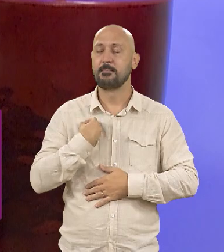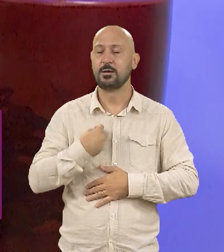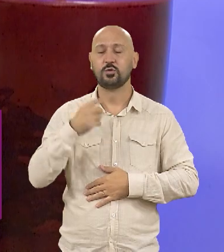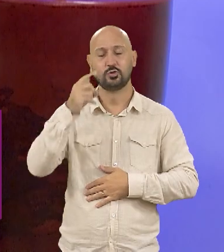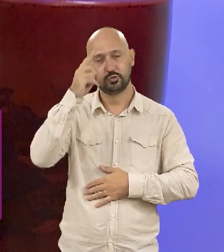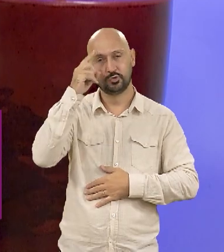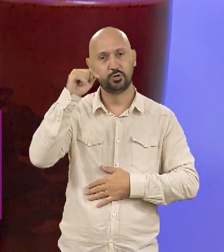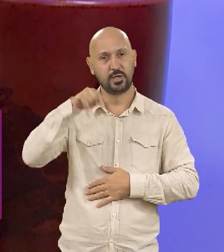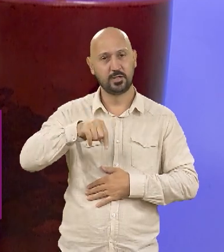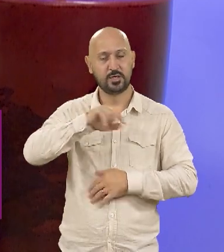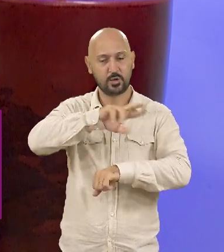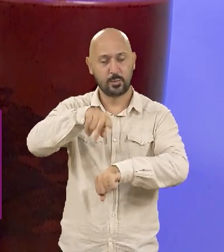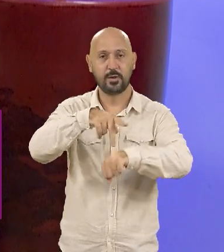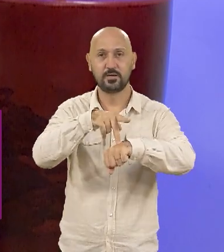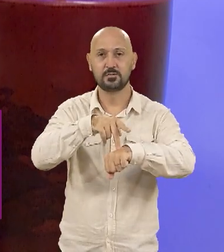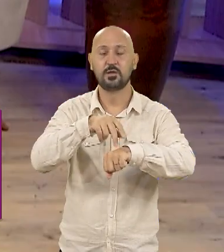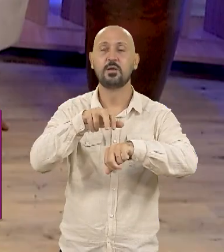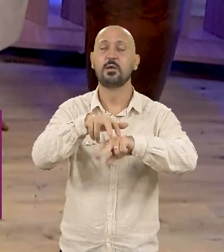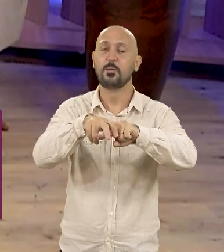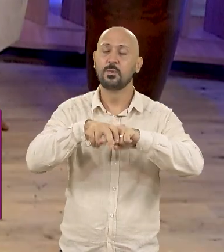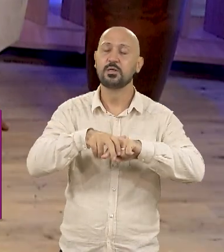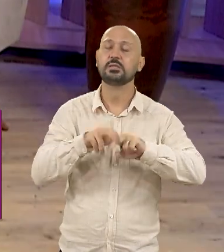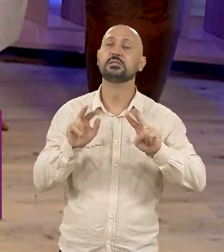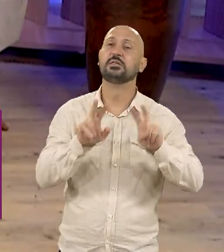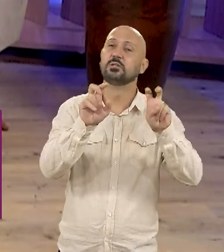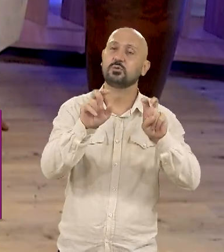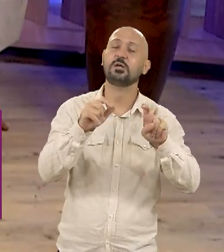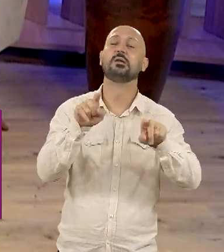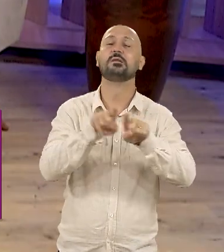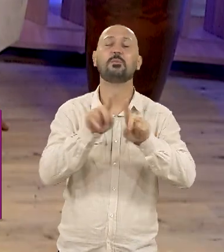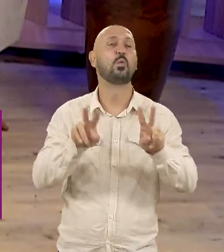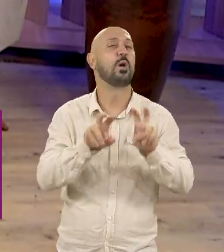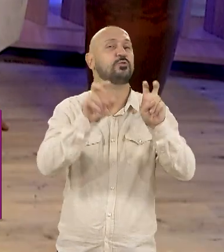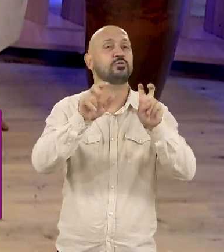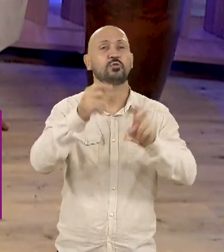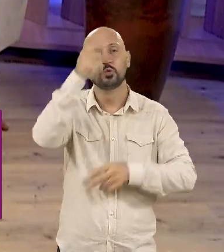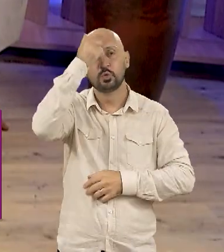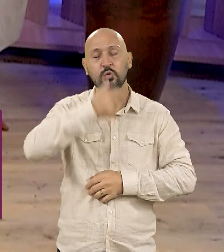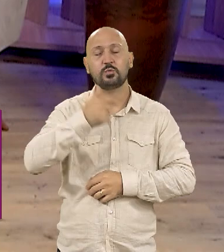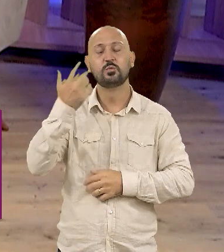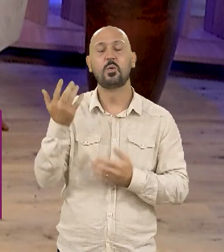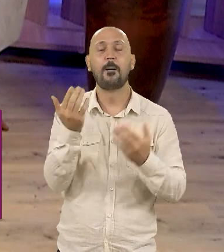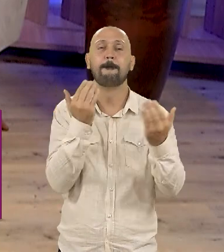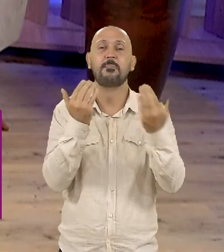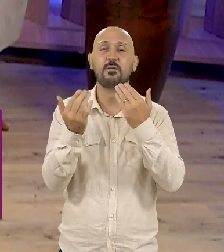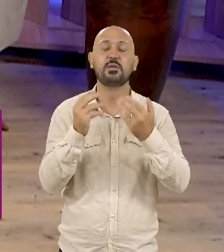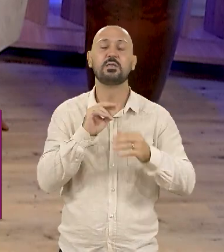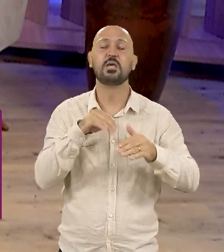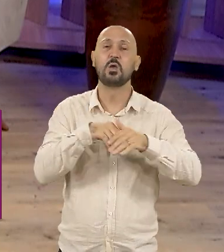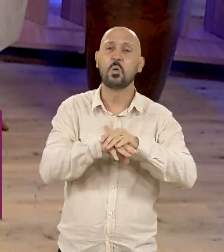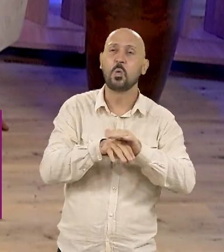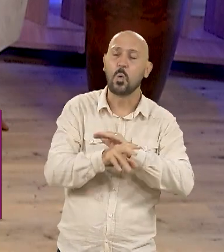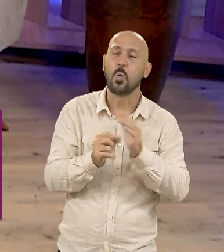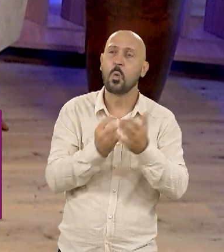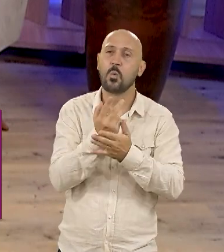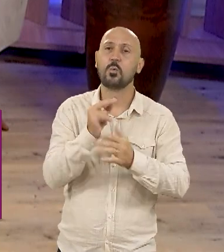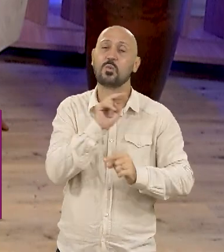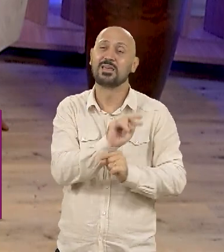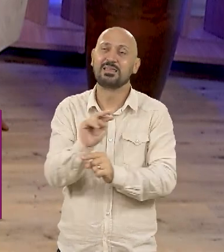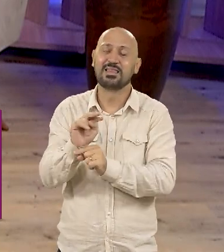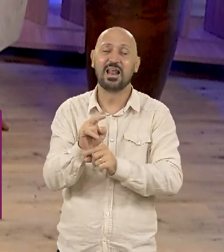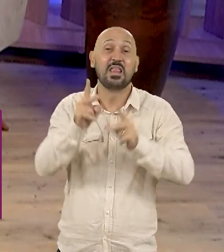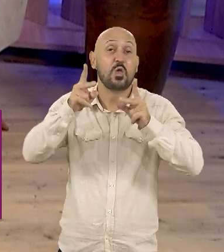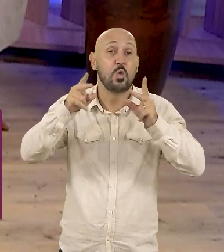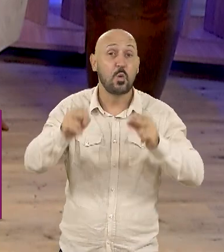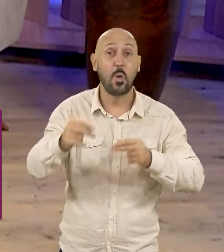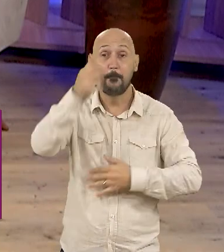nosso país. E sobre isso e sobre também o aspecto psicológico dessas pessoas que fazem a coleção dessas bonecas ou que tratam